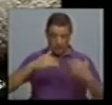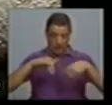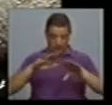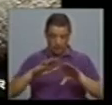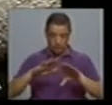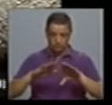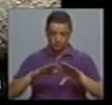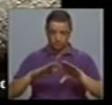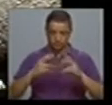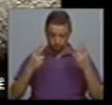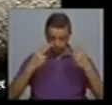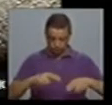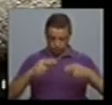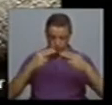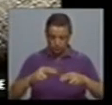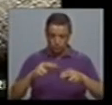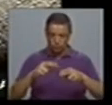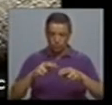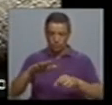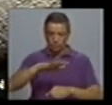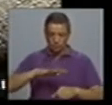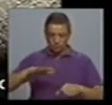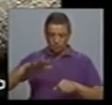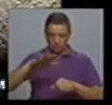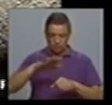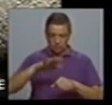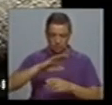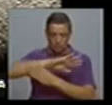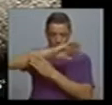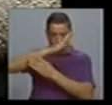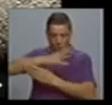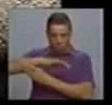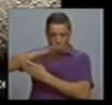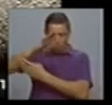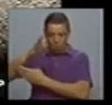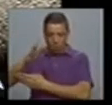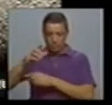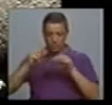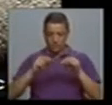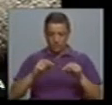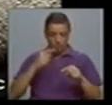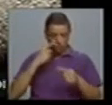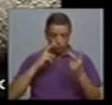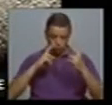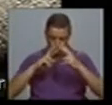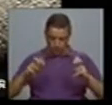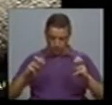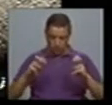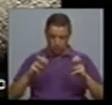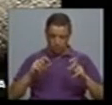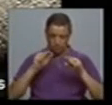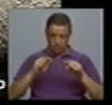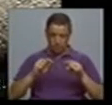nas suas fronteiras uma grandes cadeias montanhosas. E o que descobriu a New Horizons foi